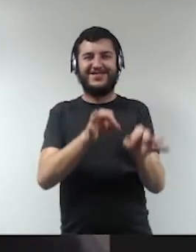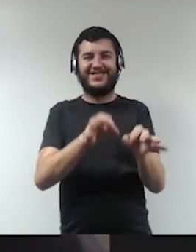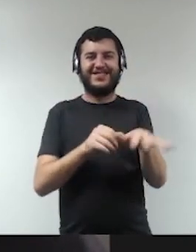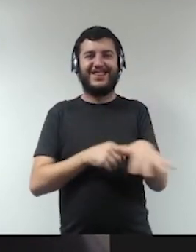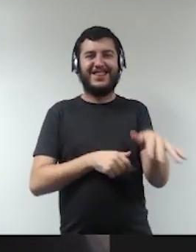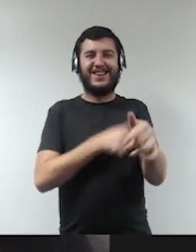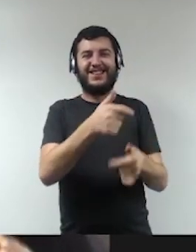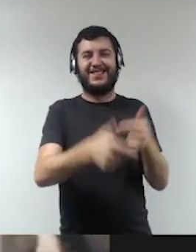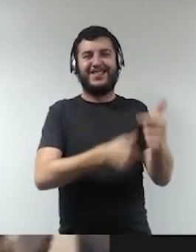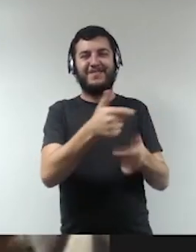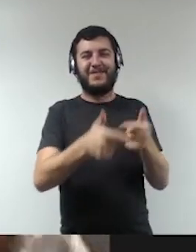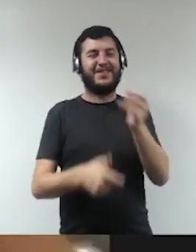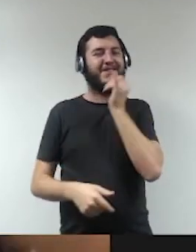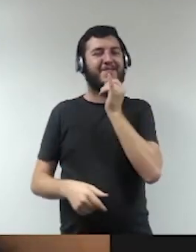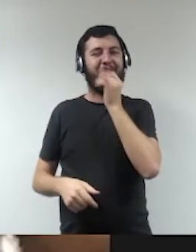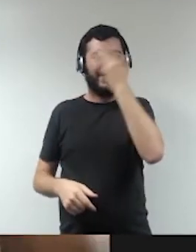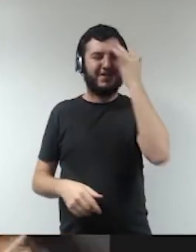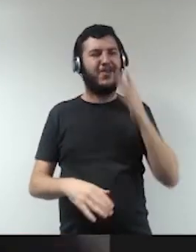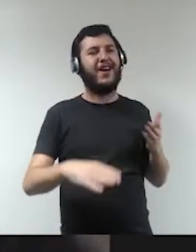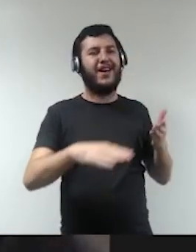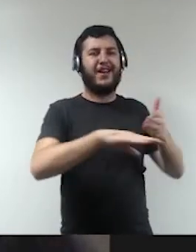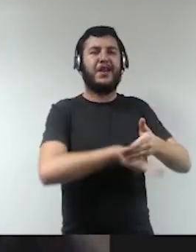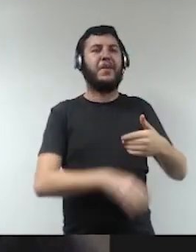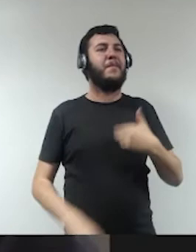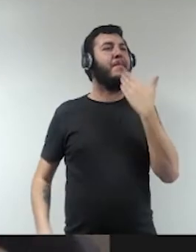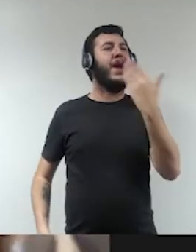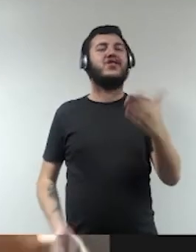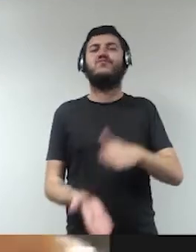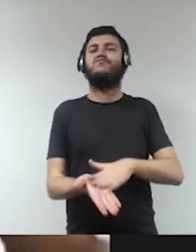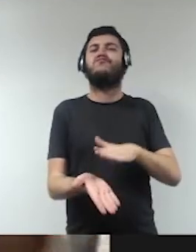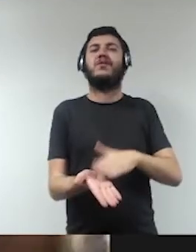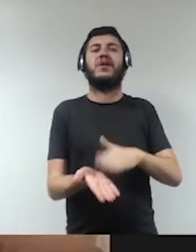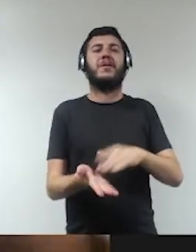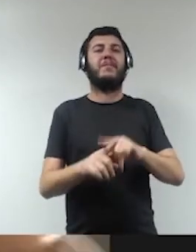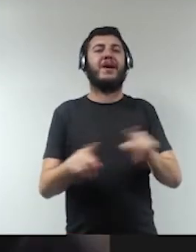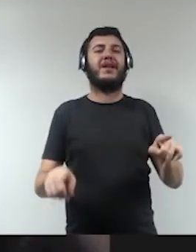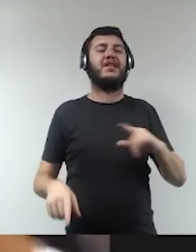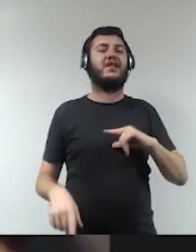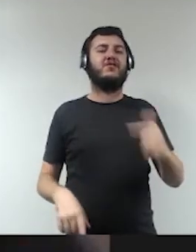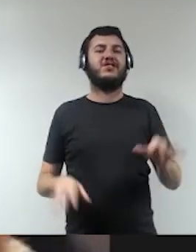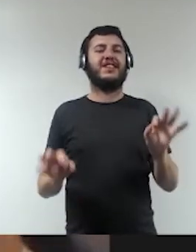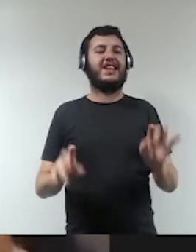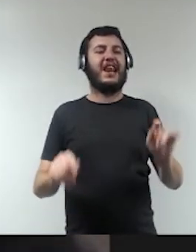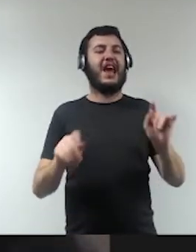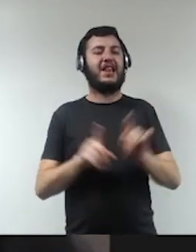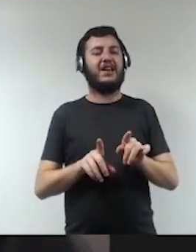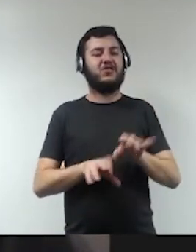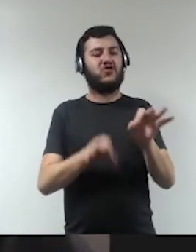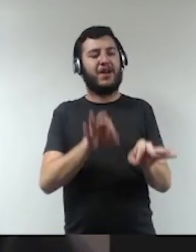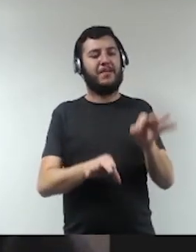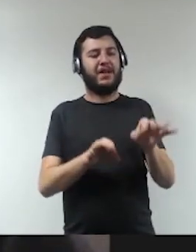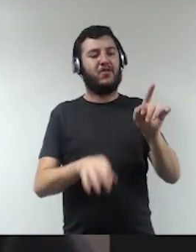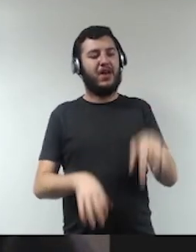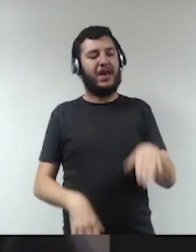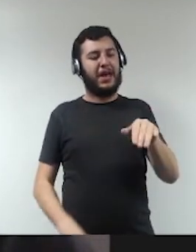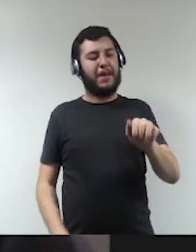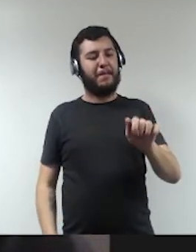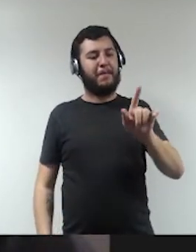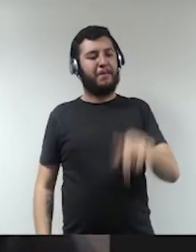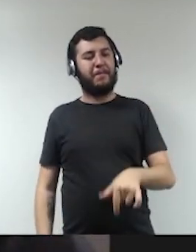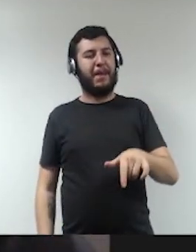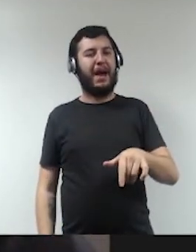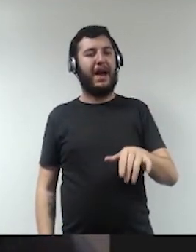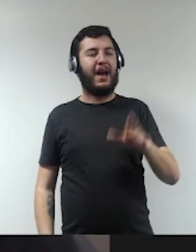trabalhista, né? Que a pessoa ia lá, pedia tudo e não tinha a litigância de má-fé, e os juízes tinham de julgar aquilo, o que acabou